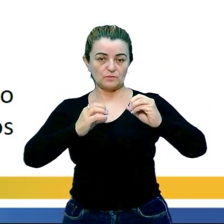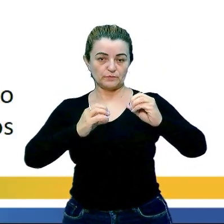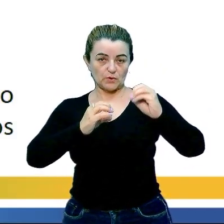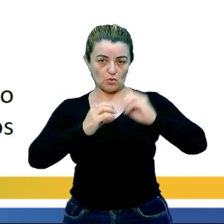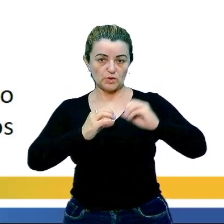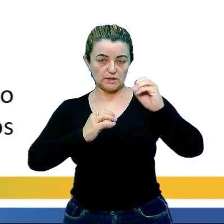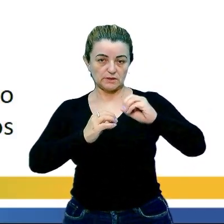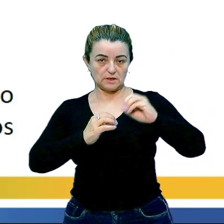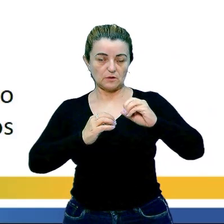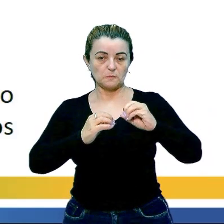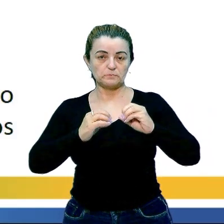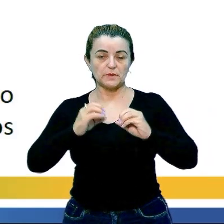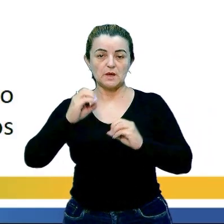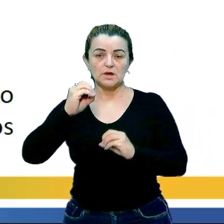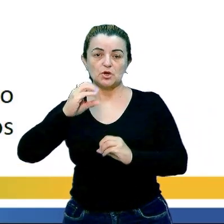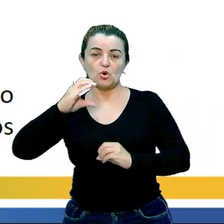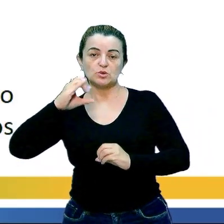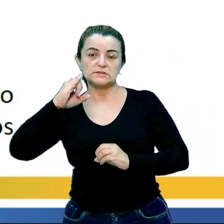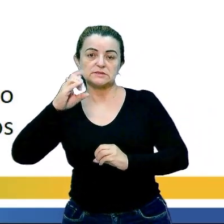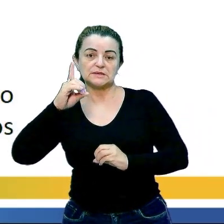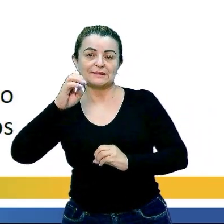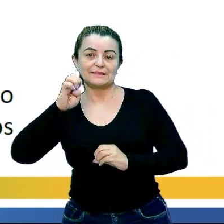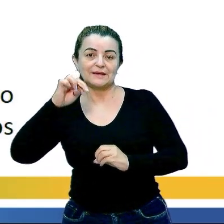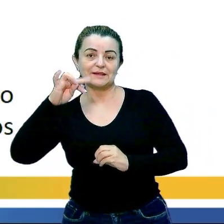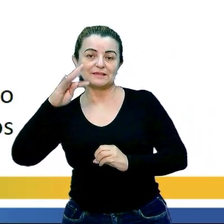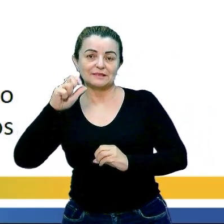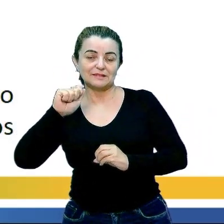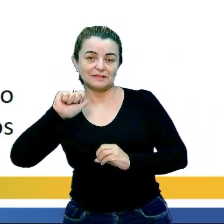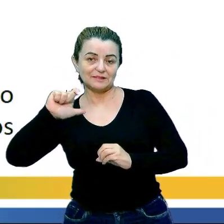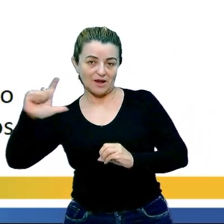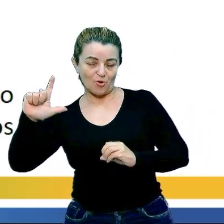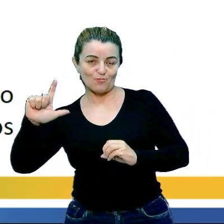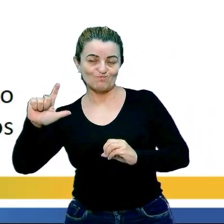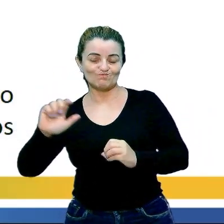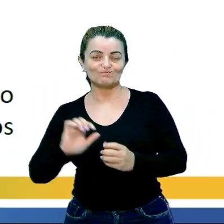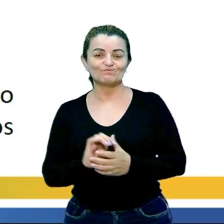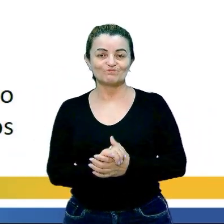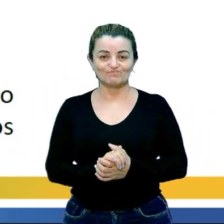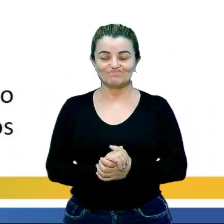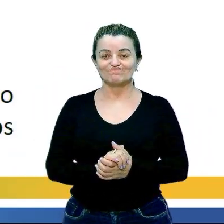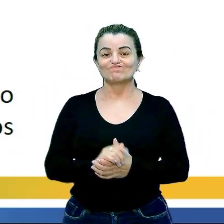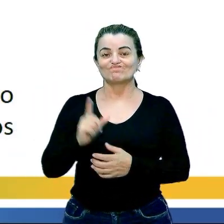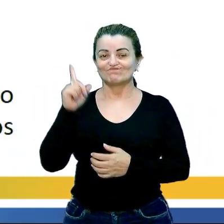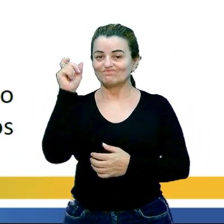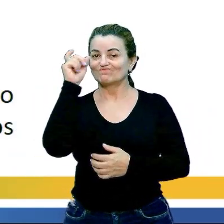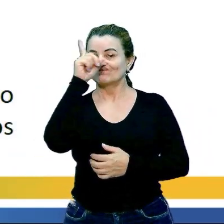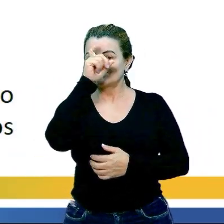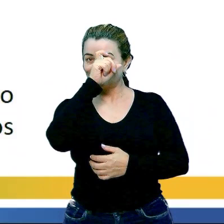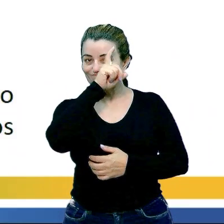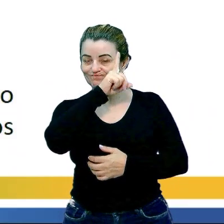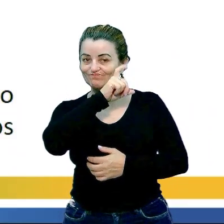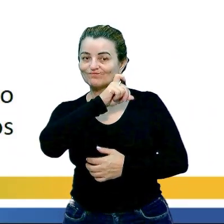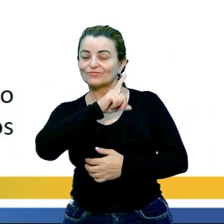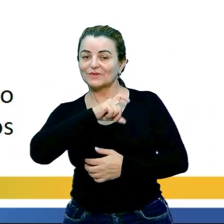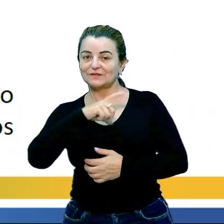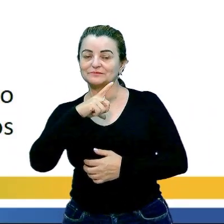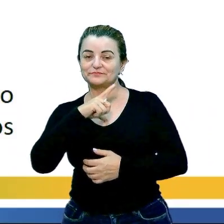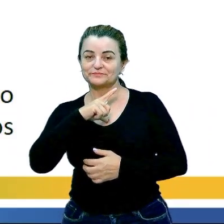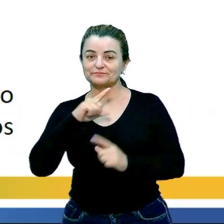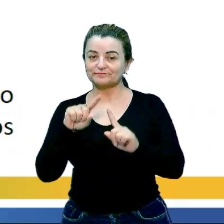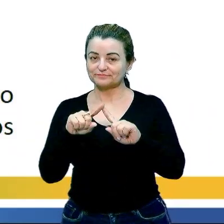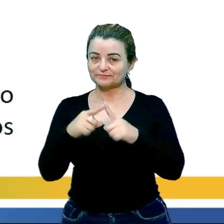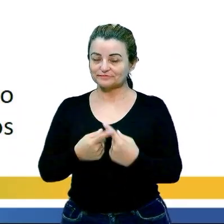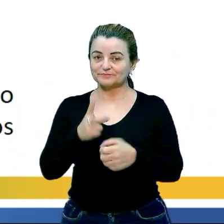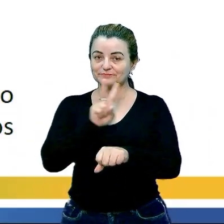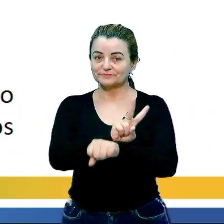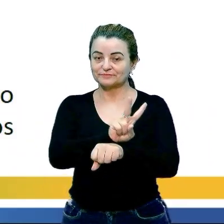já vai receber o Império Romano em crise, né? Com algumas mazelas. E aí, na tentativa de proteger o